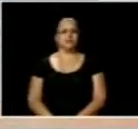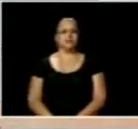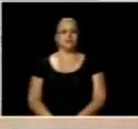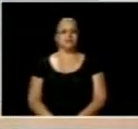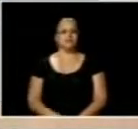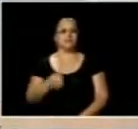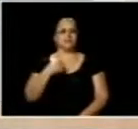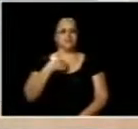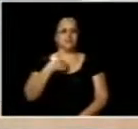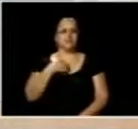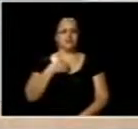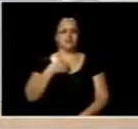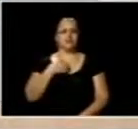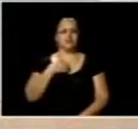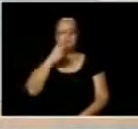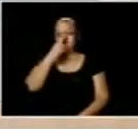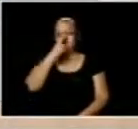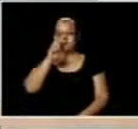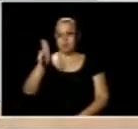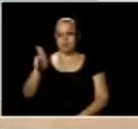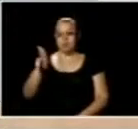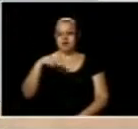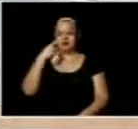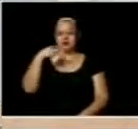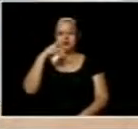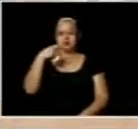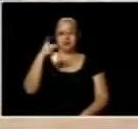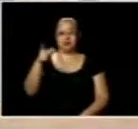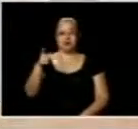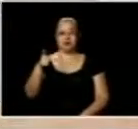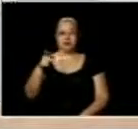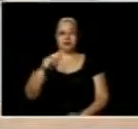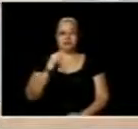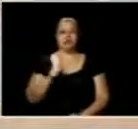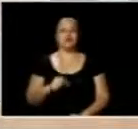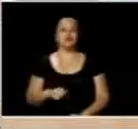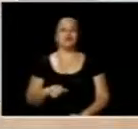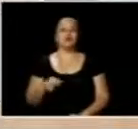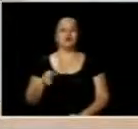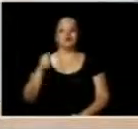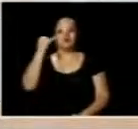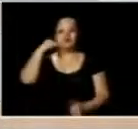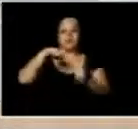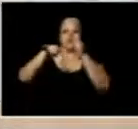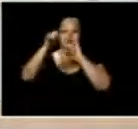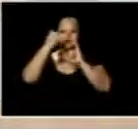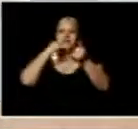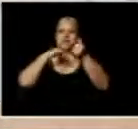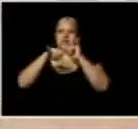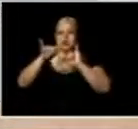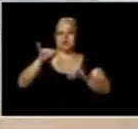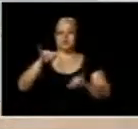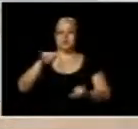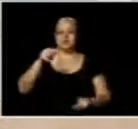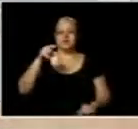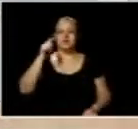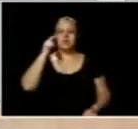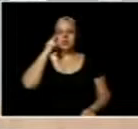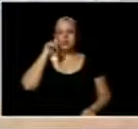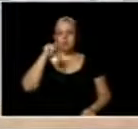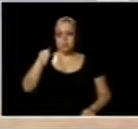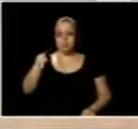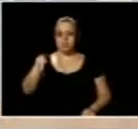quadro importante quando o prefeito indica um secretário. Eu acho que até os adversários deles devem ter mandado alguma mensagem para ele falando: olha, tem que indicar alguém